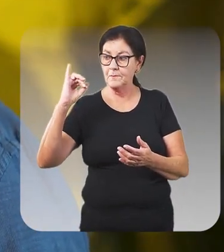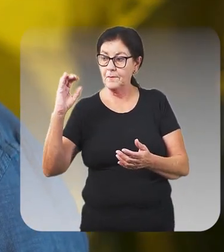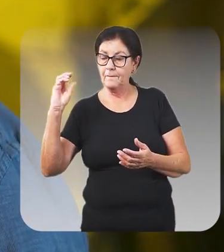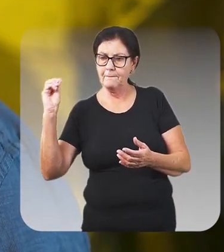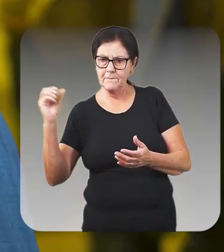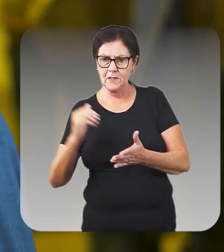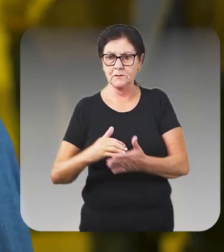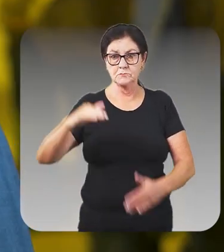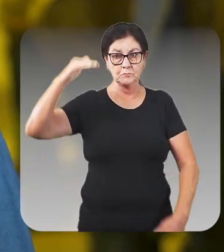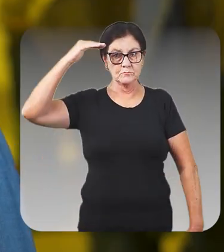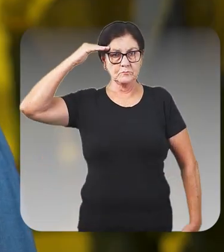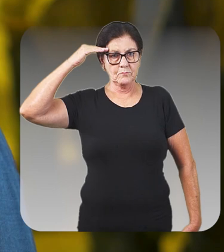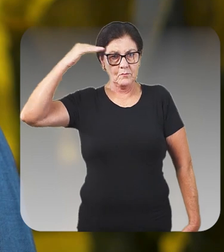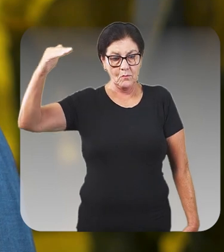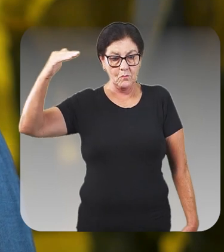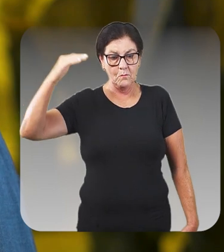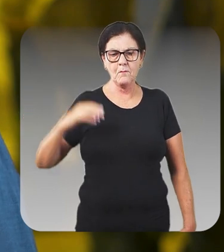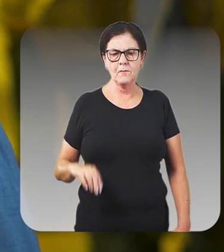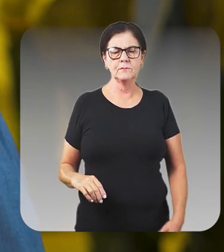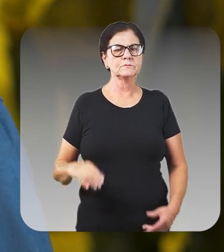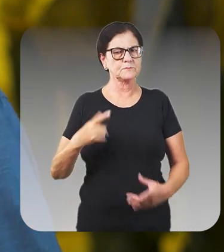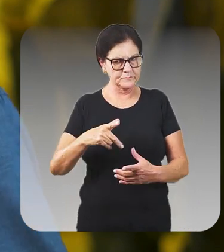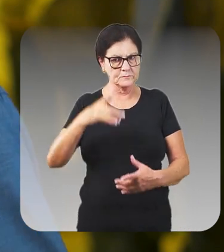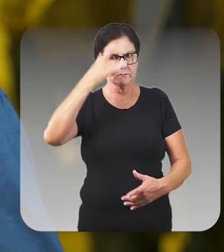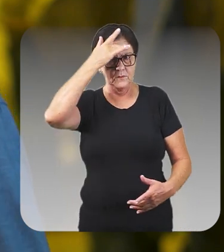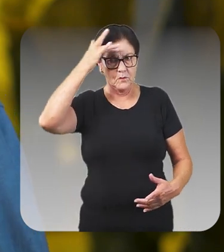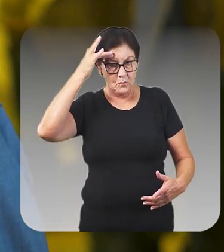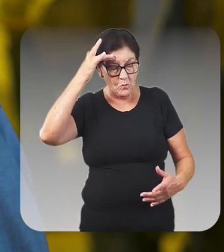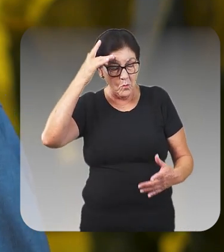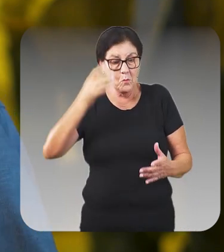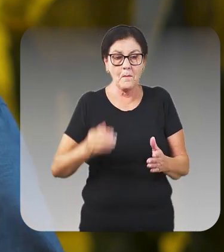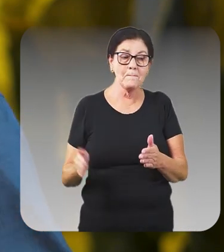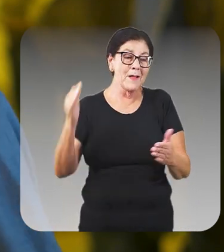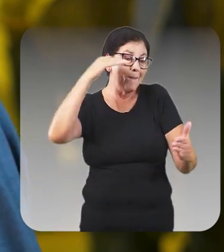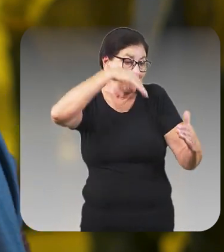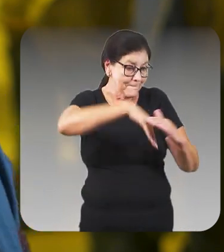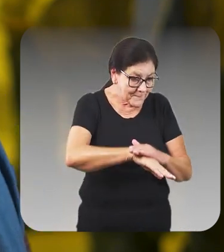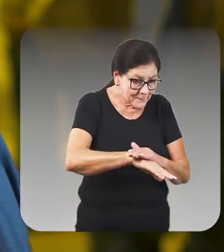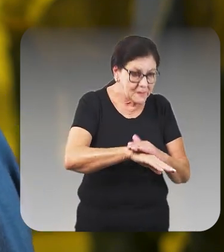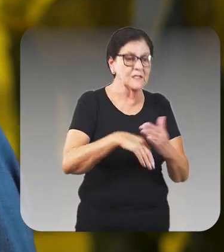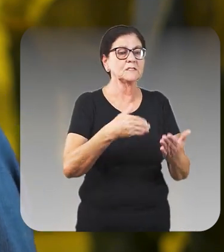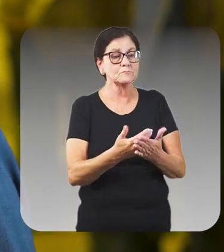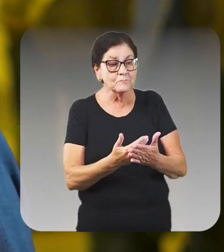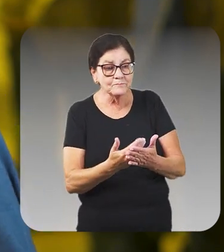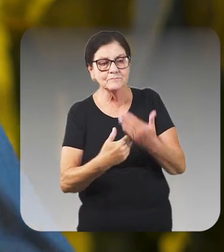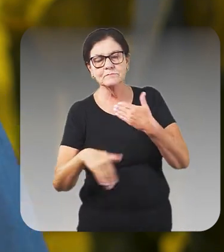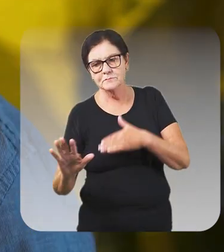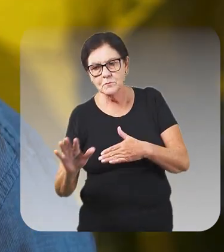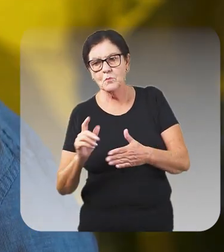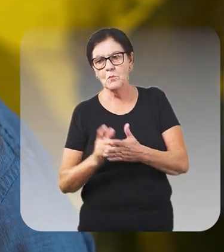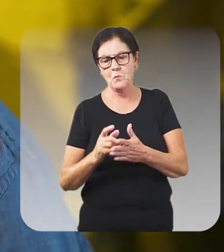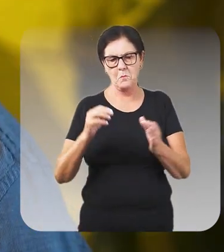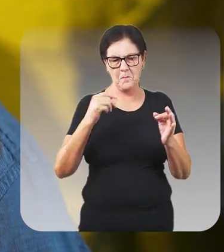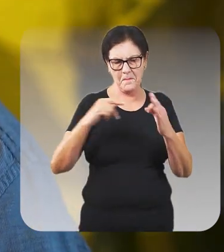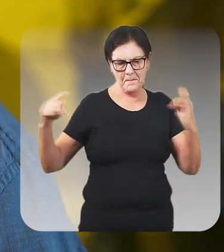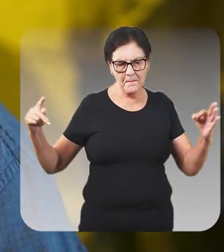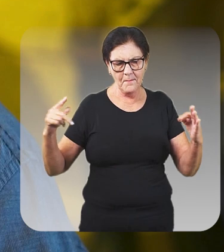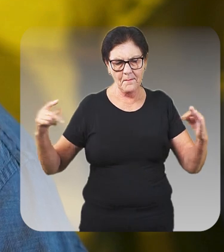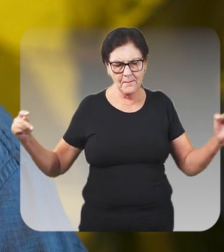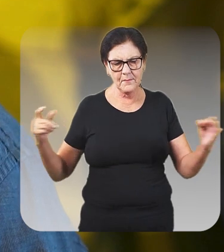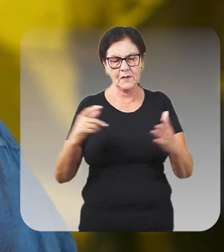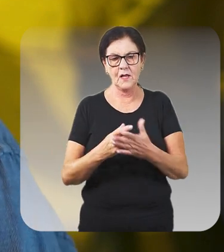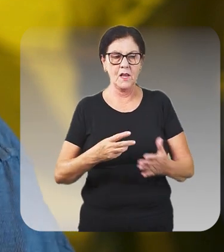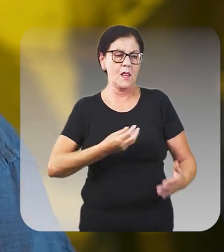soldado cidadão, ele era um militar que participava mais da política, ele tinha tempo para participar da política do que participar